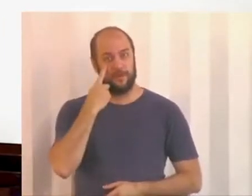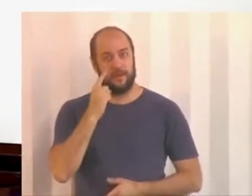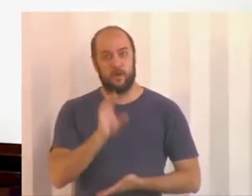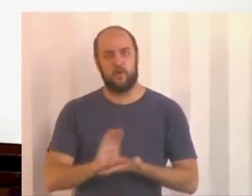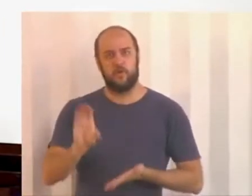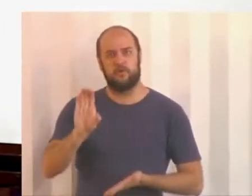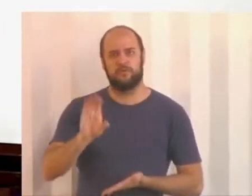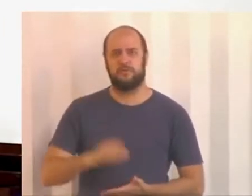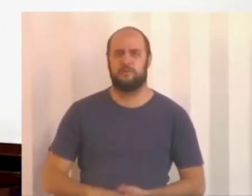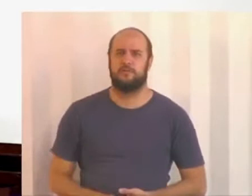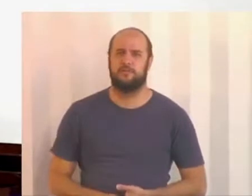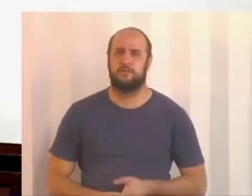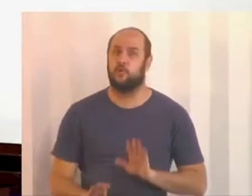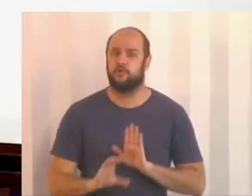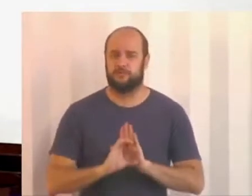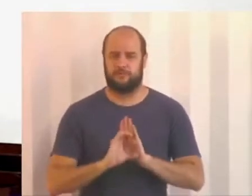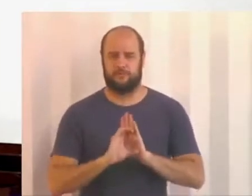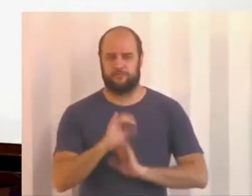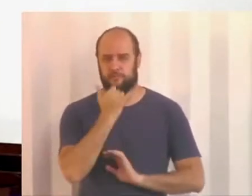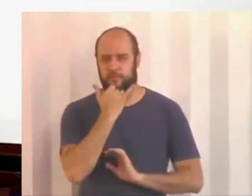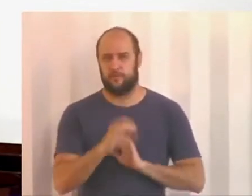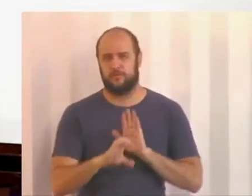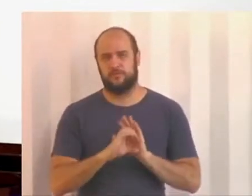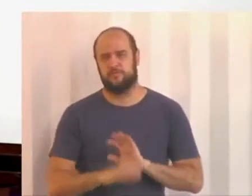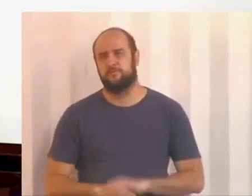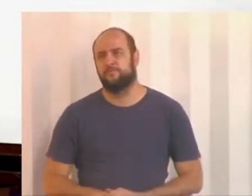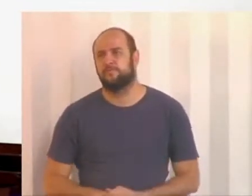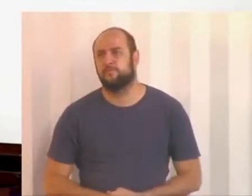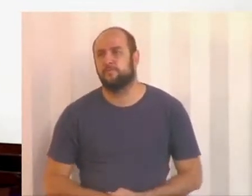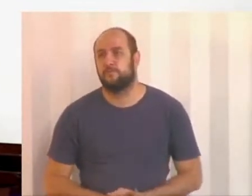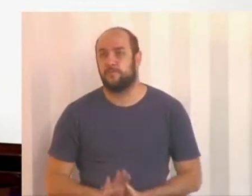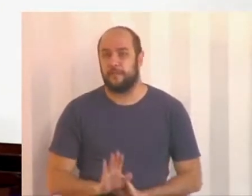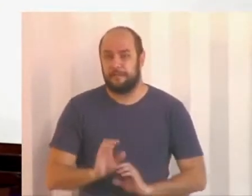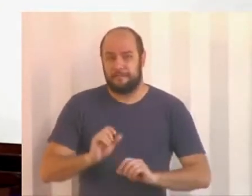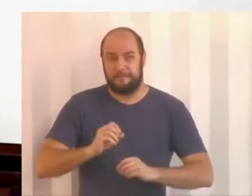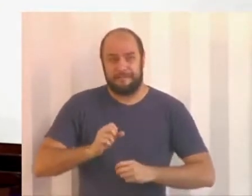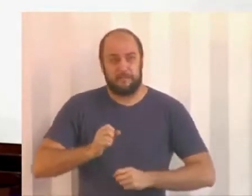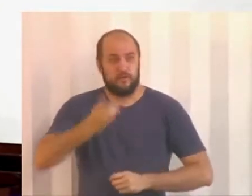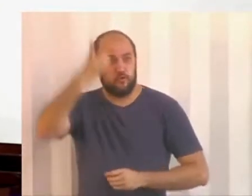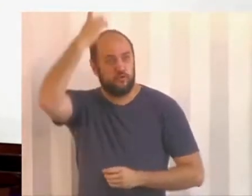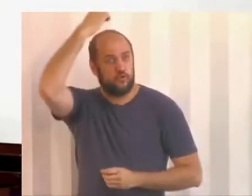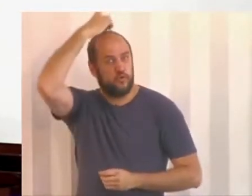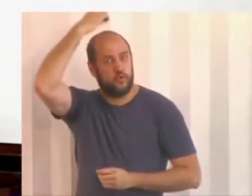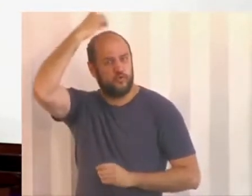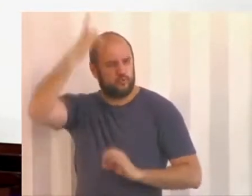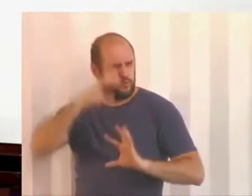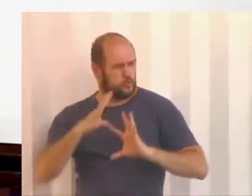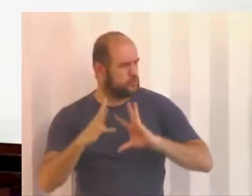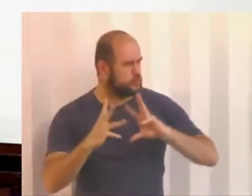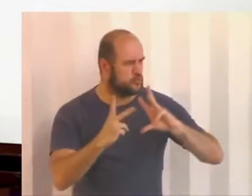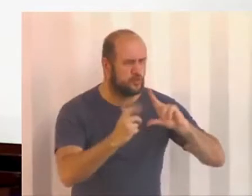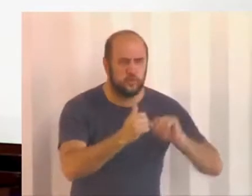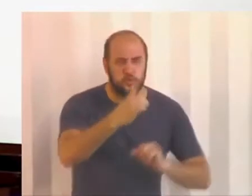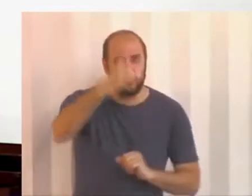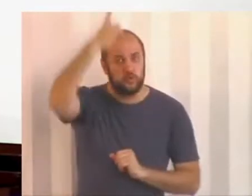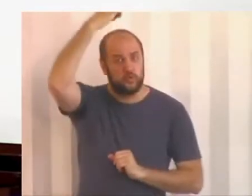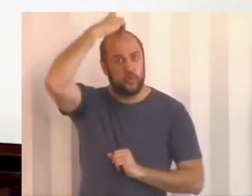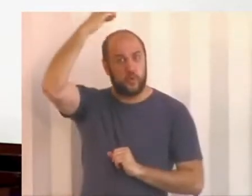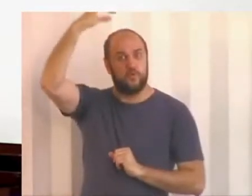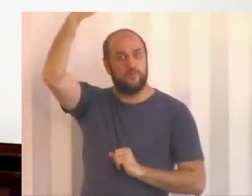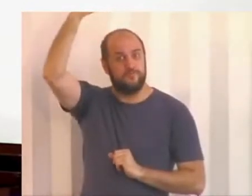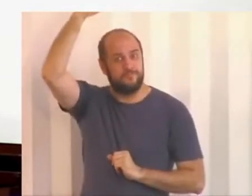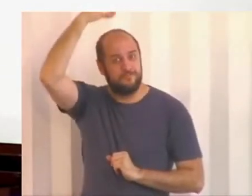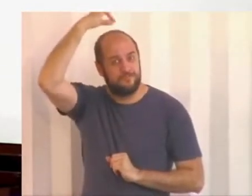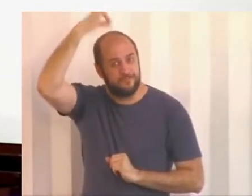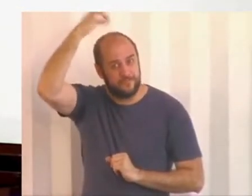em Efésios, que é a fonte dos nossos dons espirituais. É dele que procede os frutos do Espírito, como nós